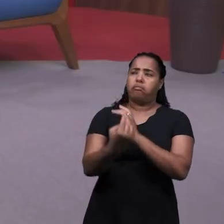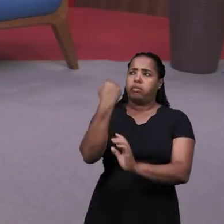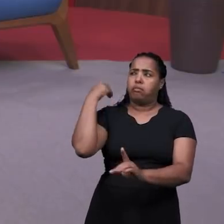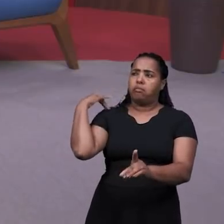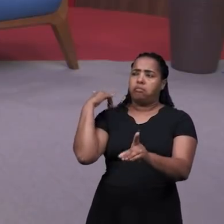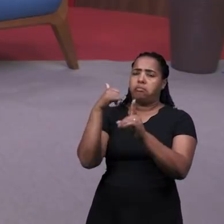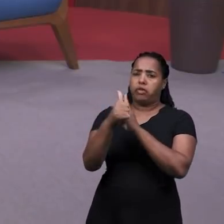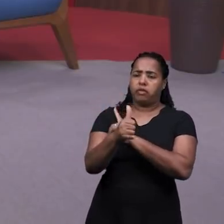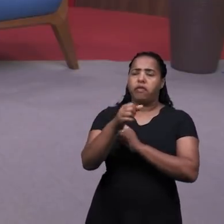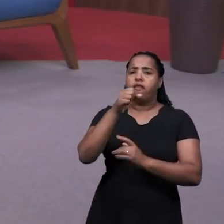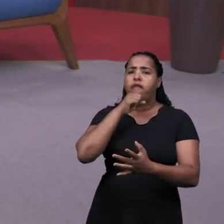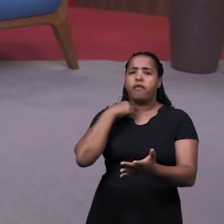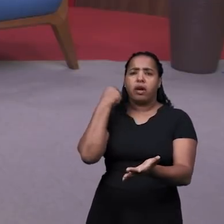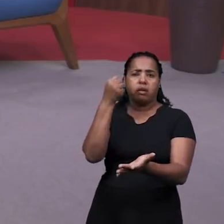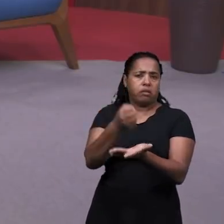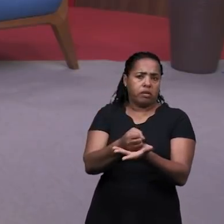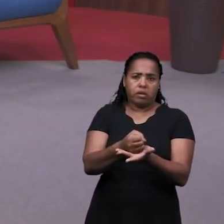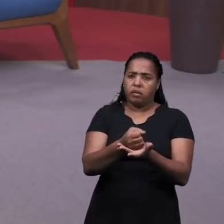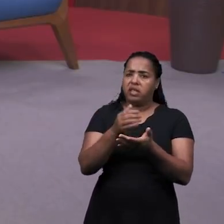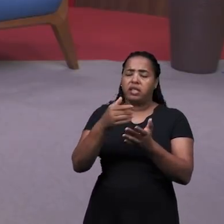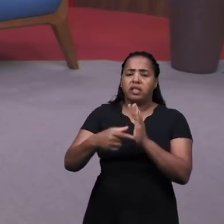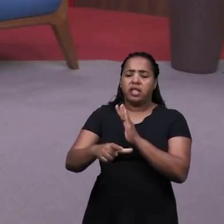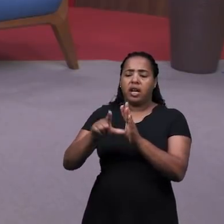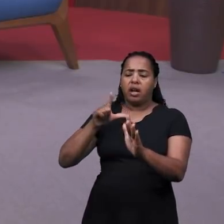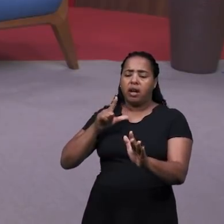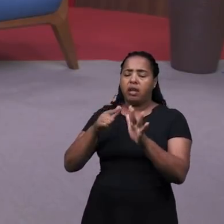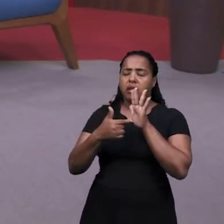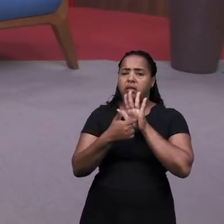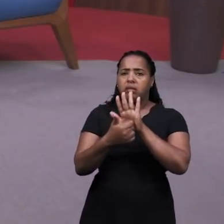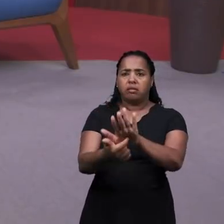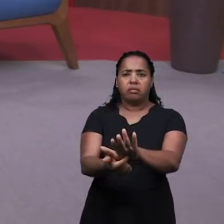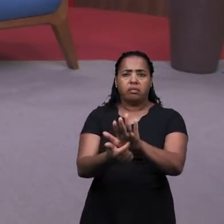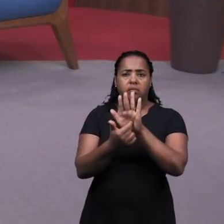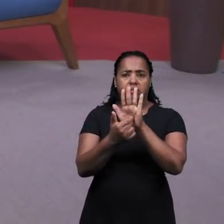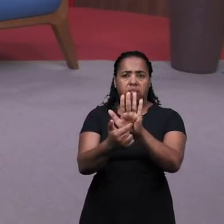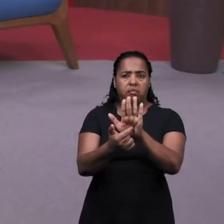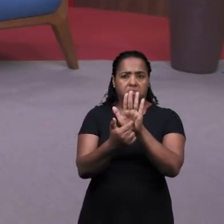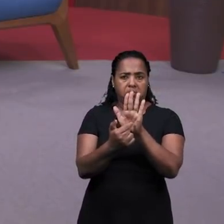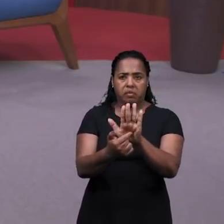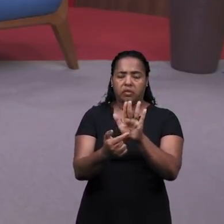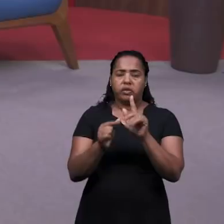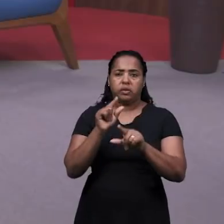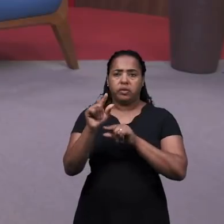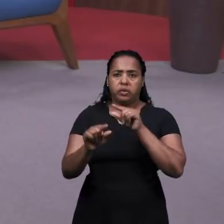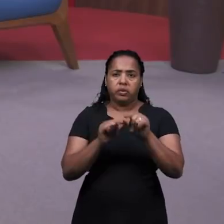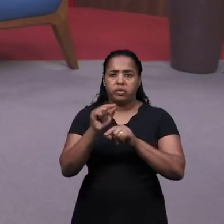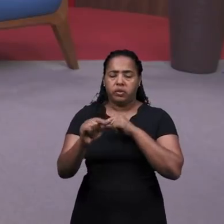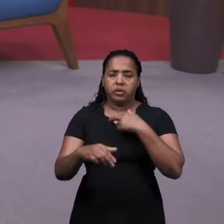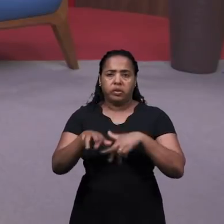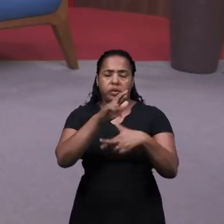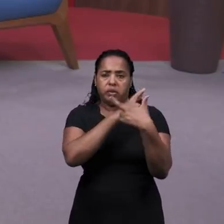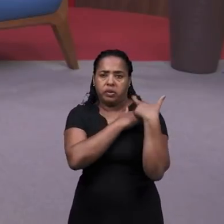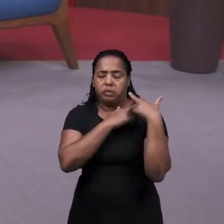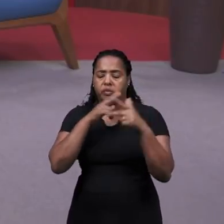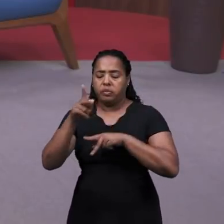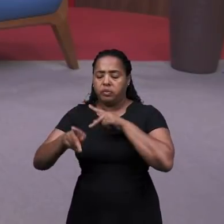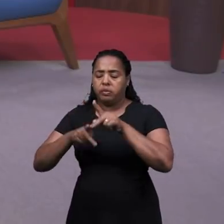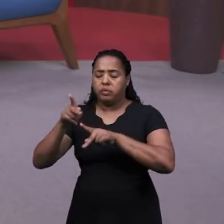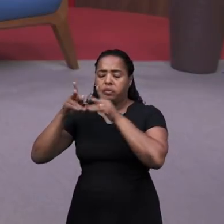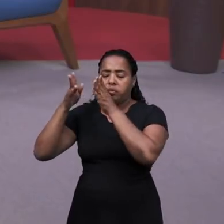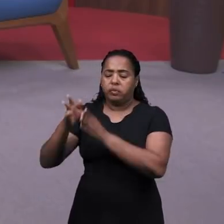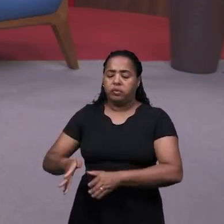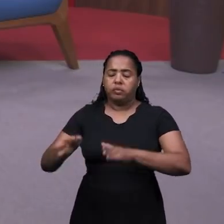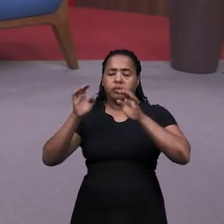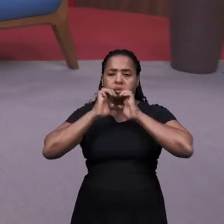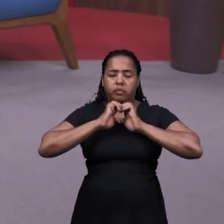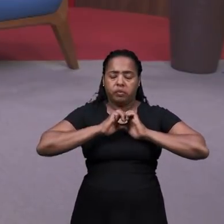profetizado. O Velho Testamento já antecipou o que seria um dos papéis da igreja,